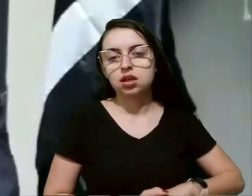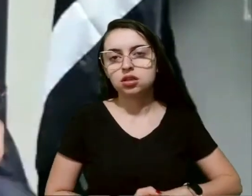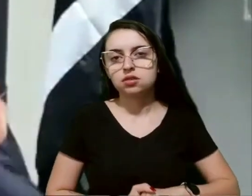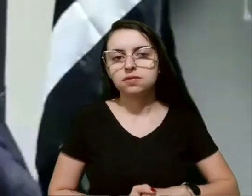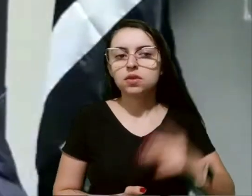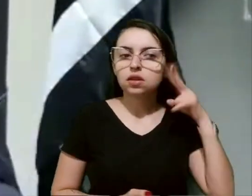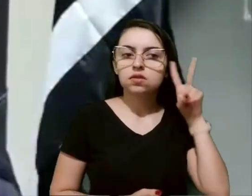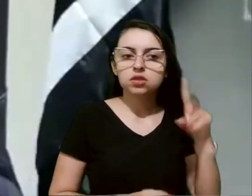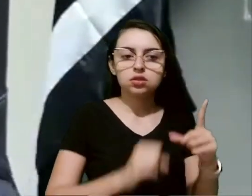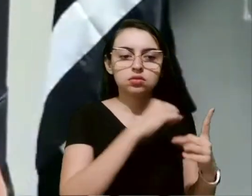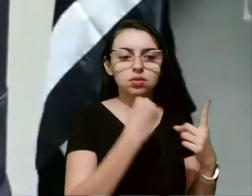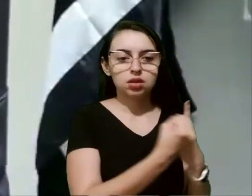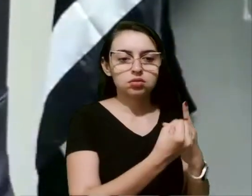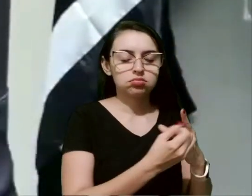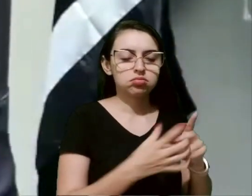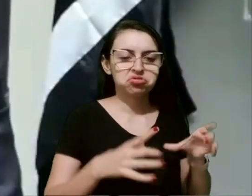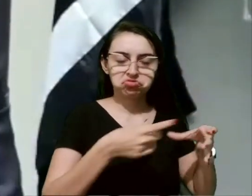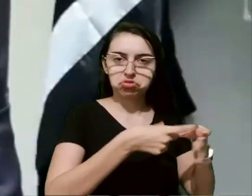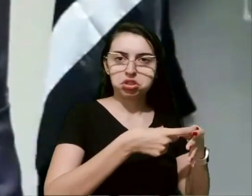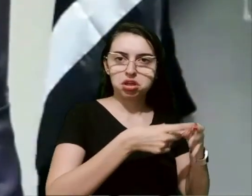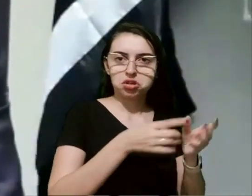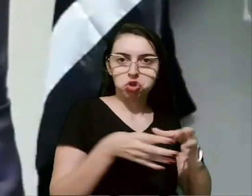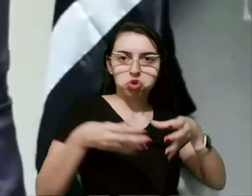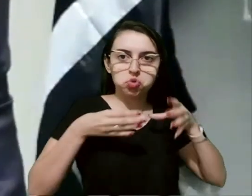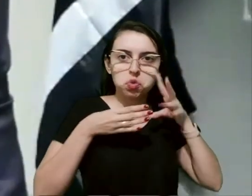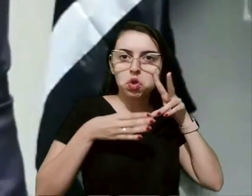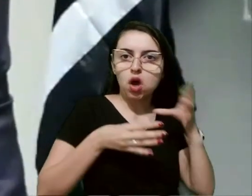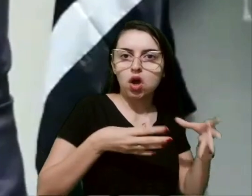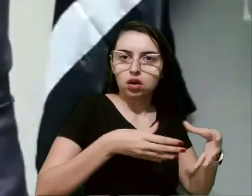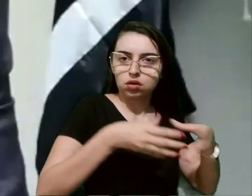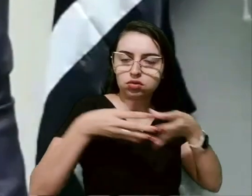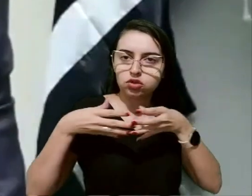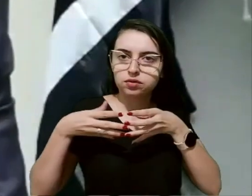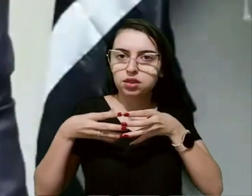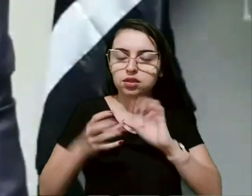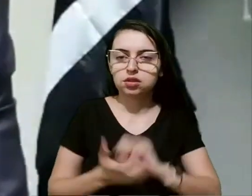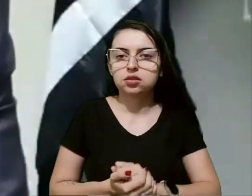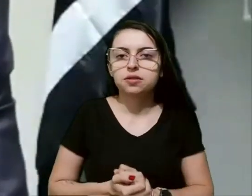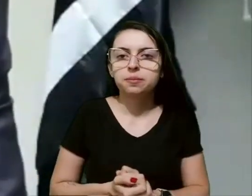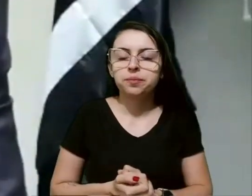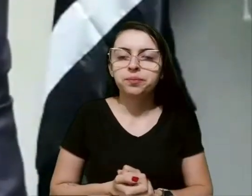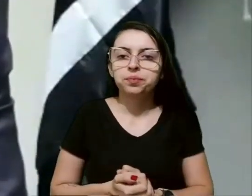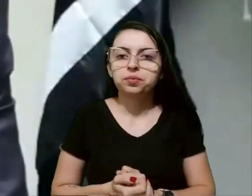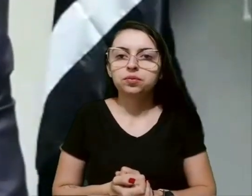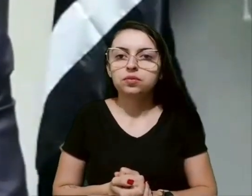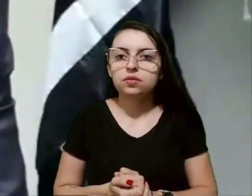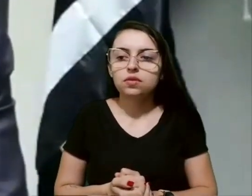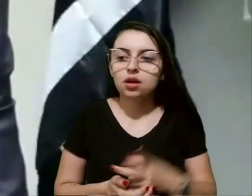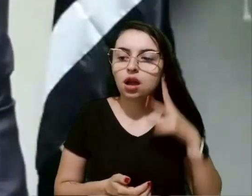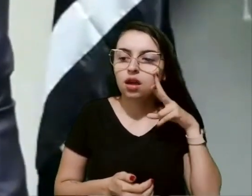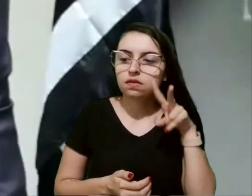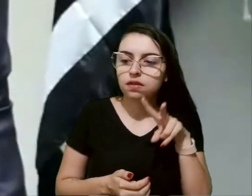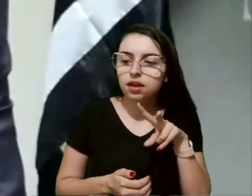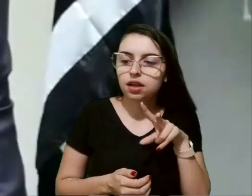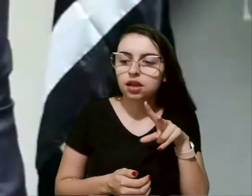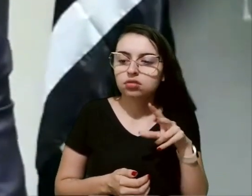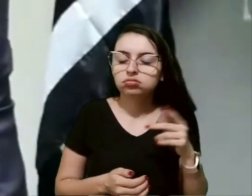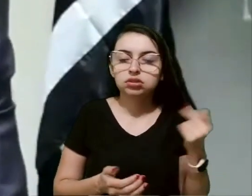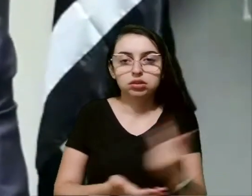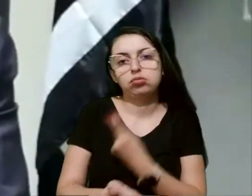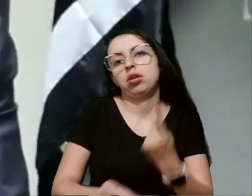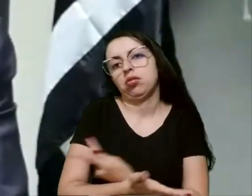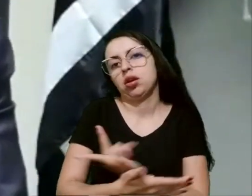a gente olha a sociedade por um ângulo muito particular, né, que é o ângulo daquilo que deu